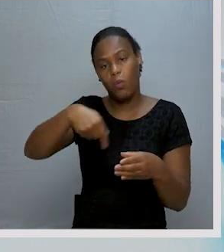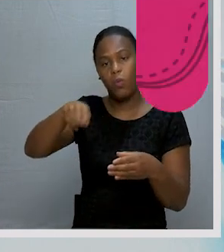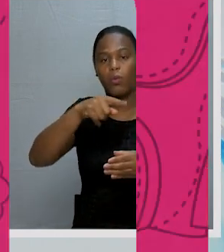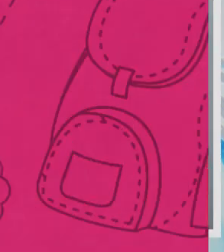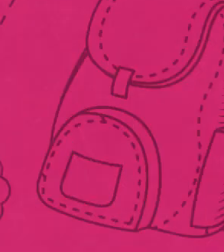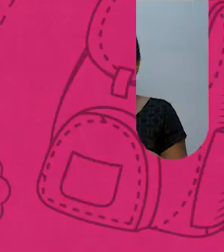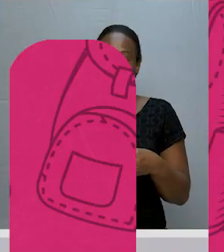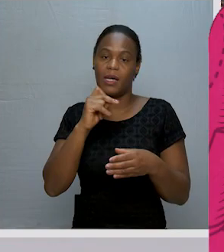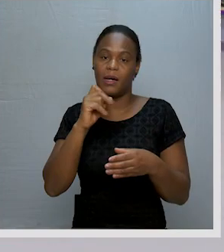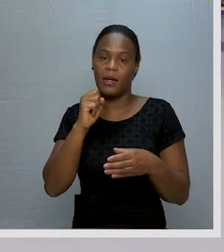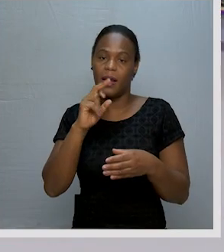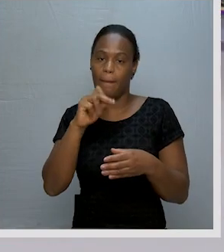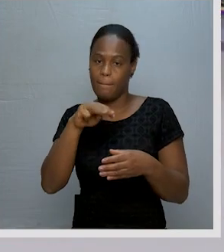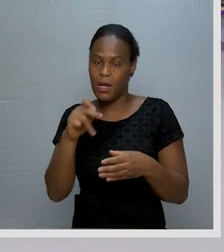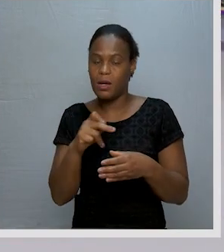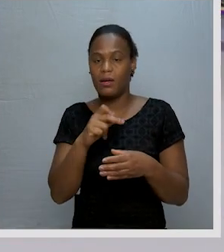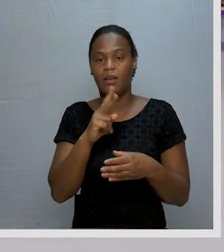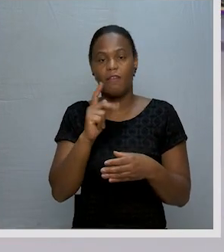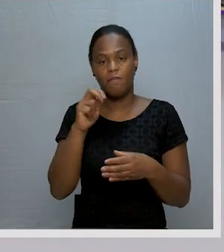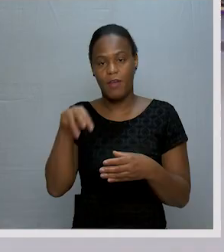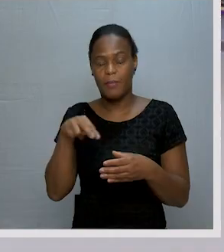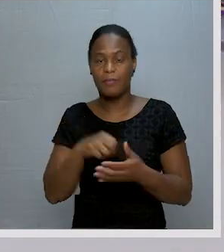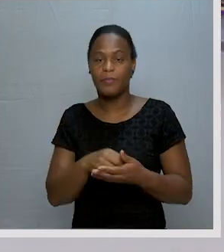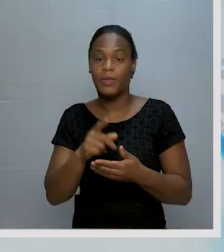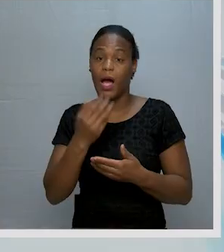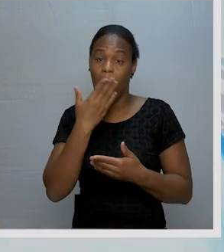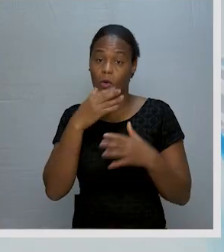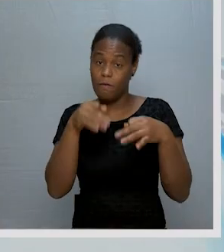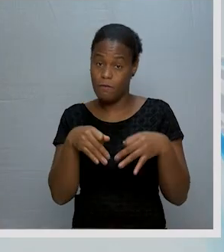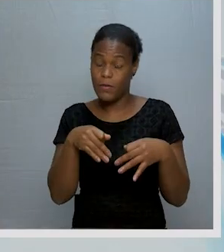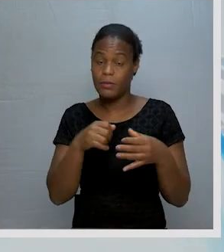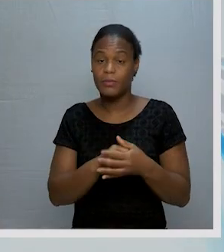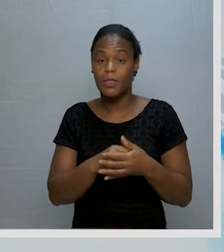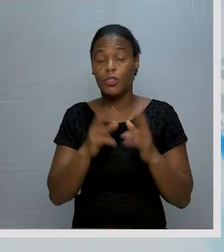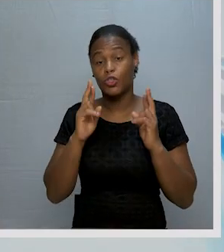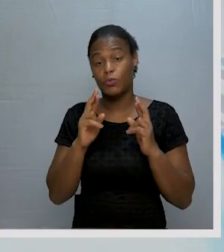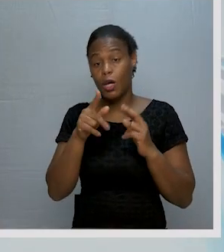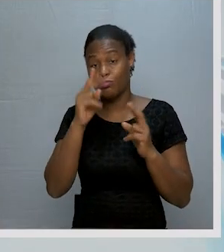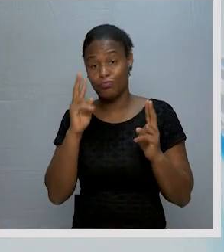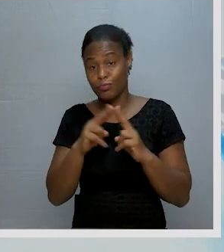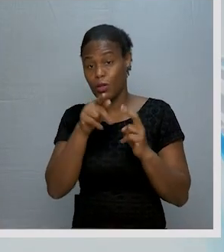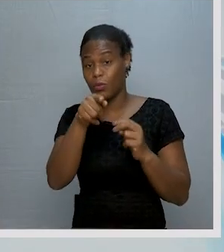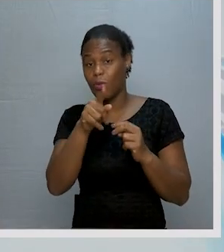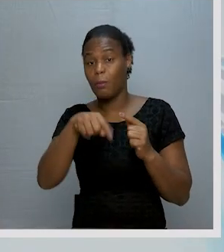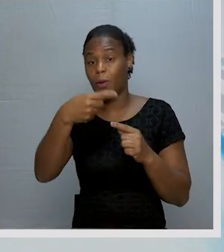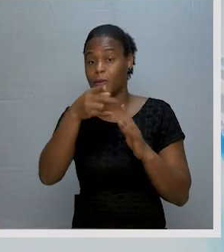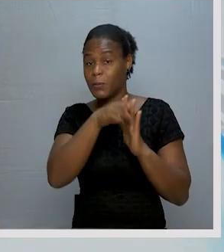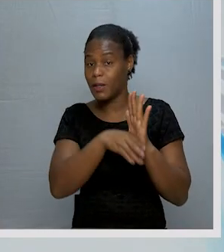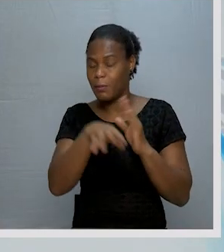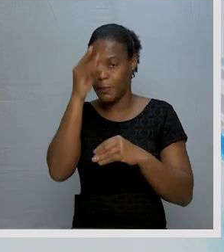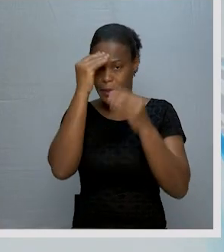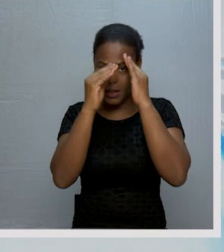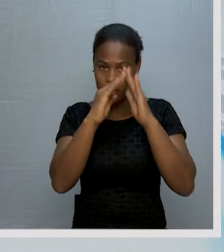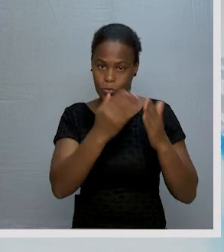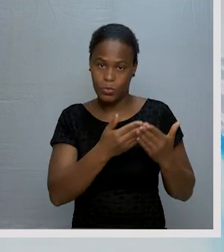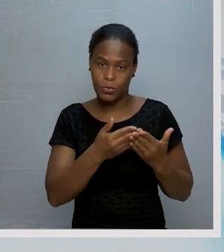Euler-Venn. Assim chegamos ao fim da nossa aula. Espero estar convosco no próximo programa Aprender a Estudar em